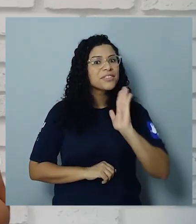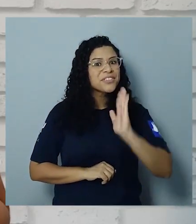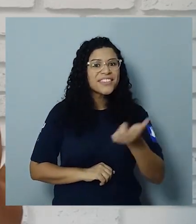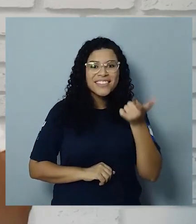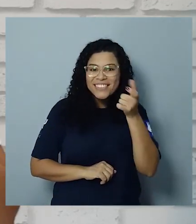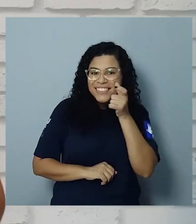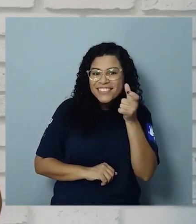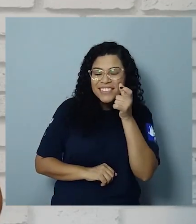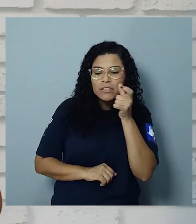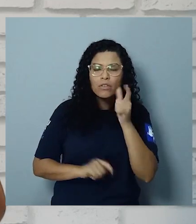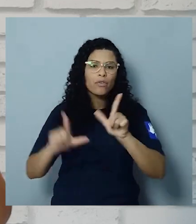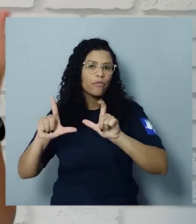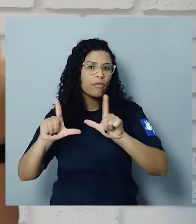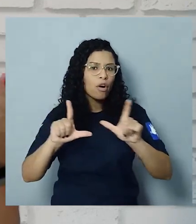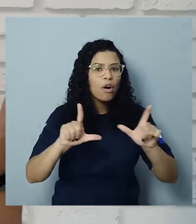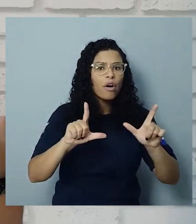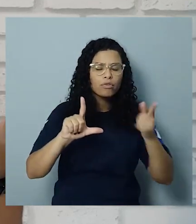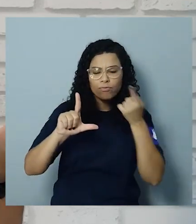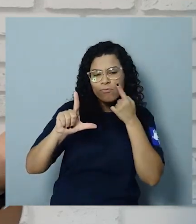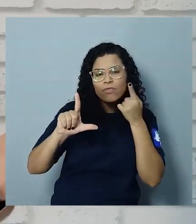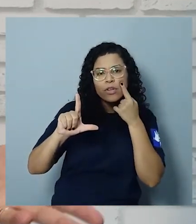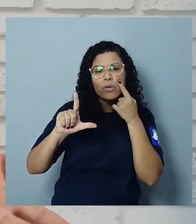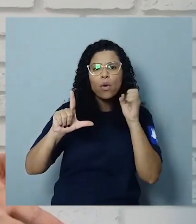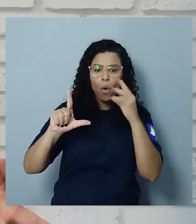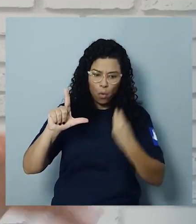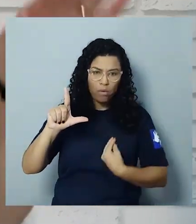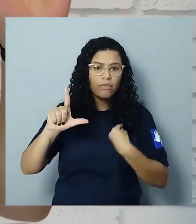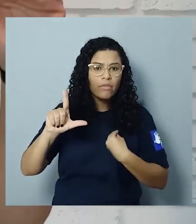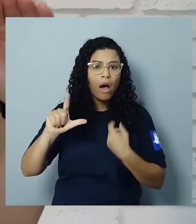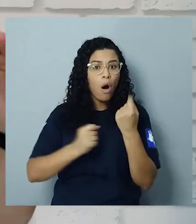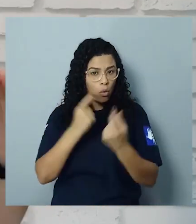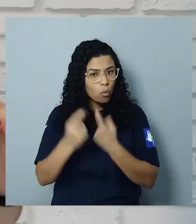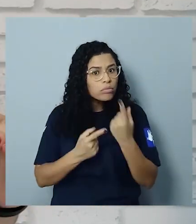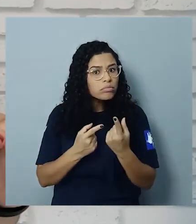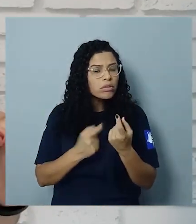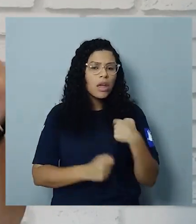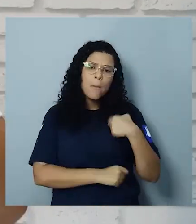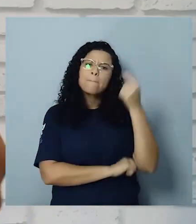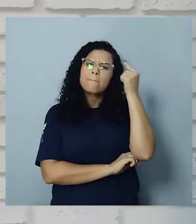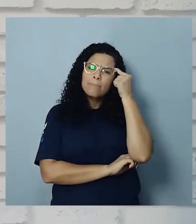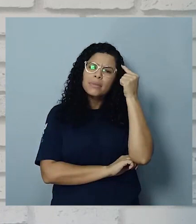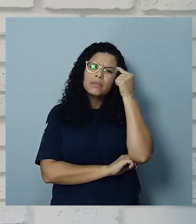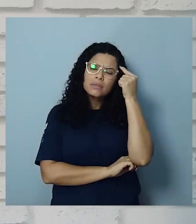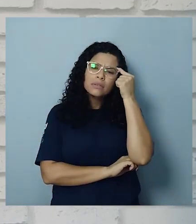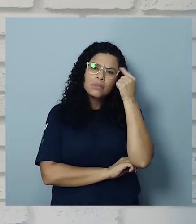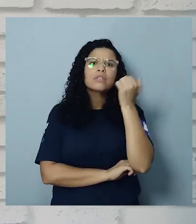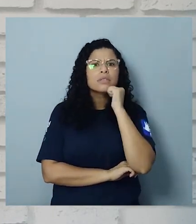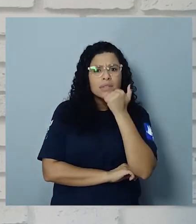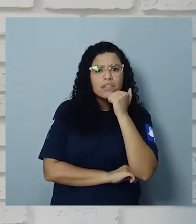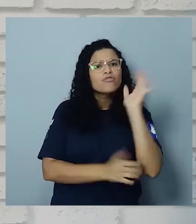Vocês já viram ou por foto ou Vivo alguns desses bichinhos Estava aqui